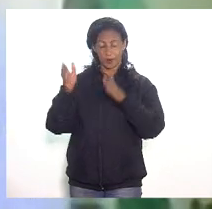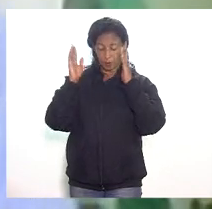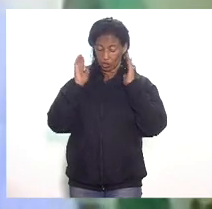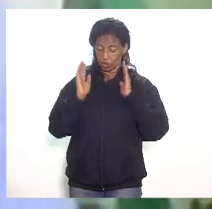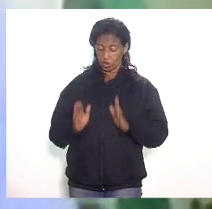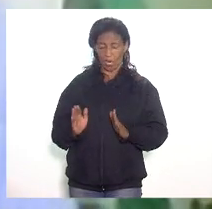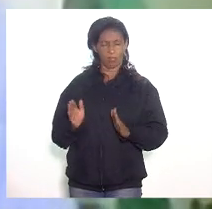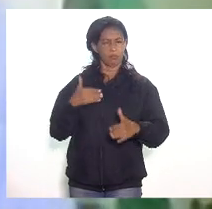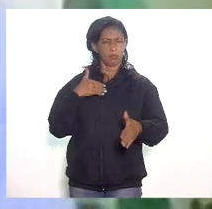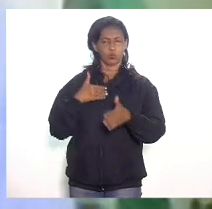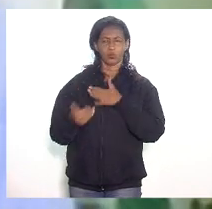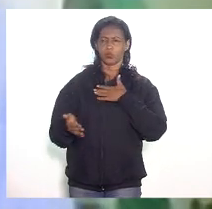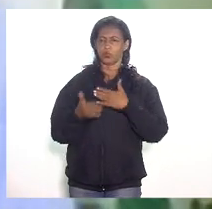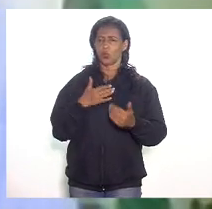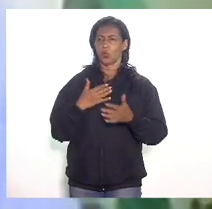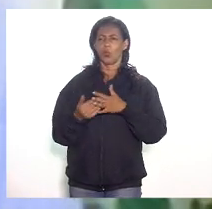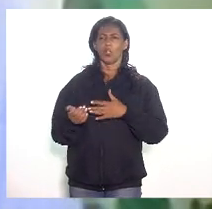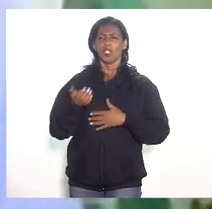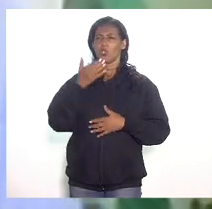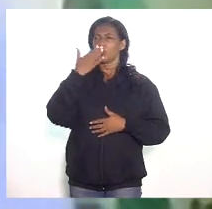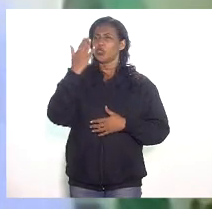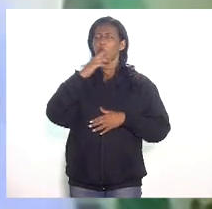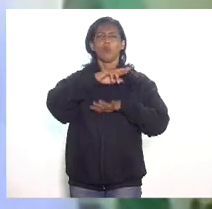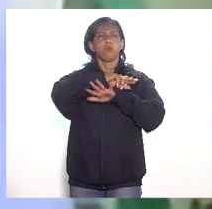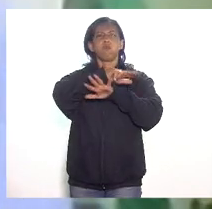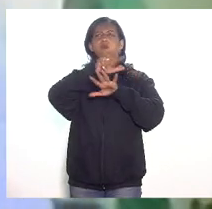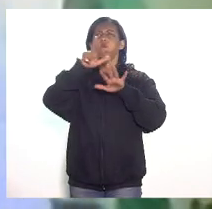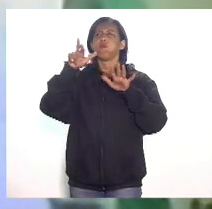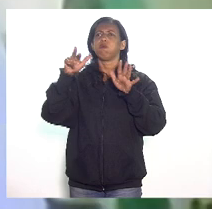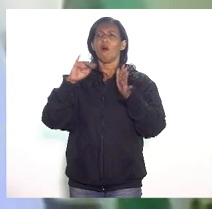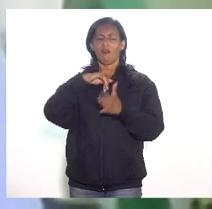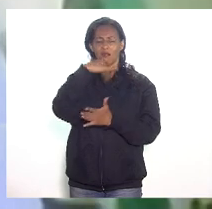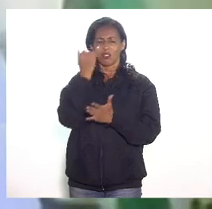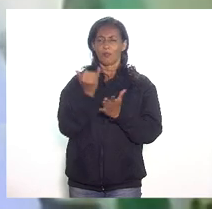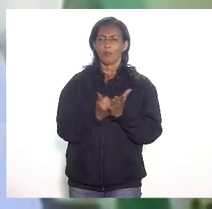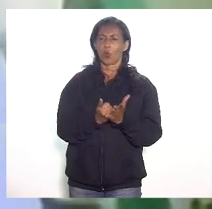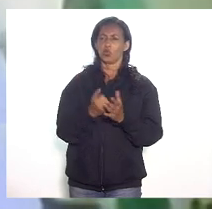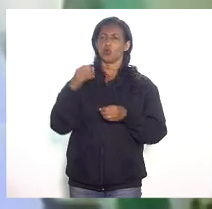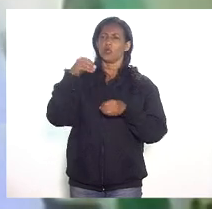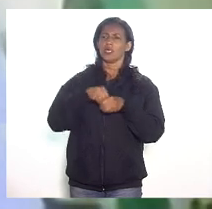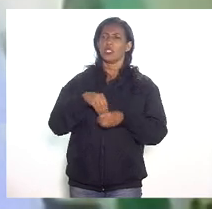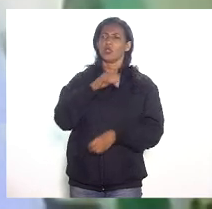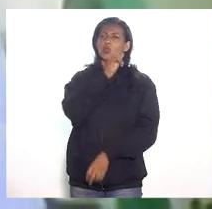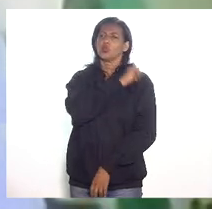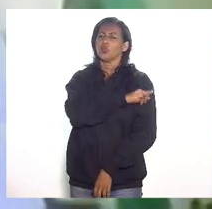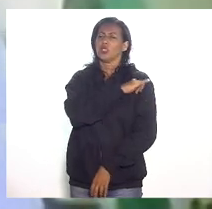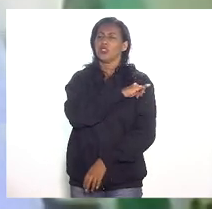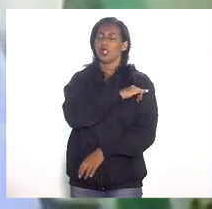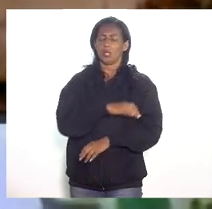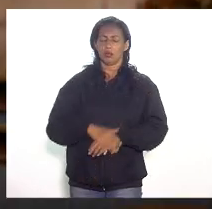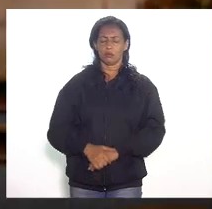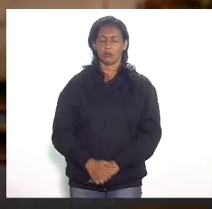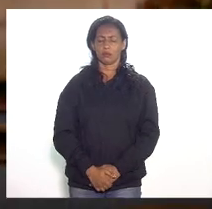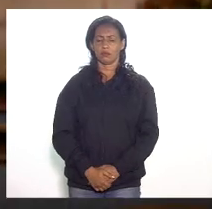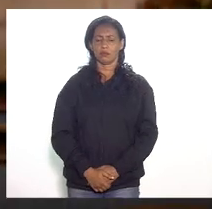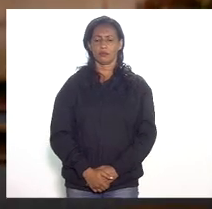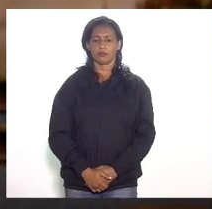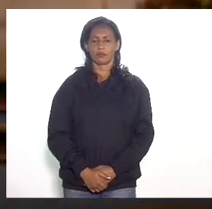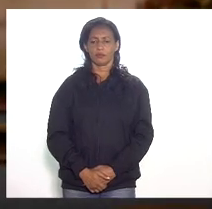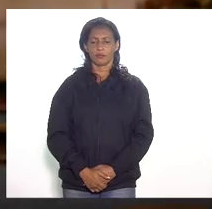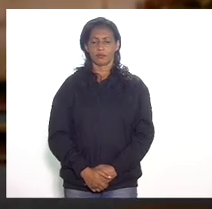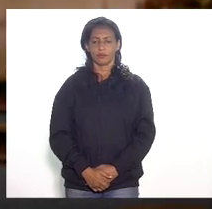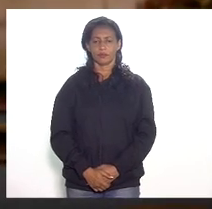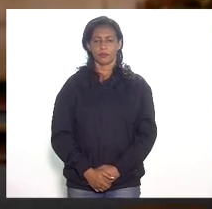a qualquer tipo de aumento de taxa no âmbito do Estado do Rio de Janeiro. Tenho dito muito obrigado, presidente. Obrigado, Dionísio.